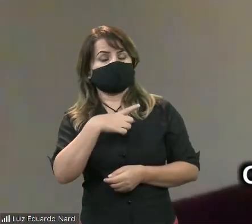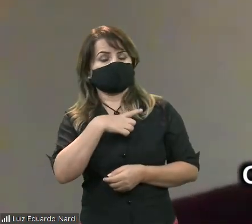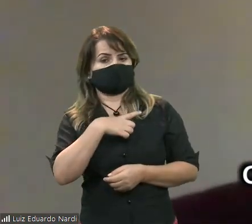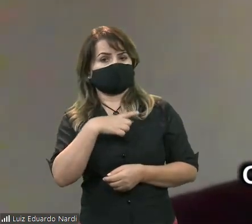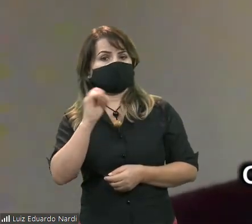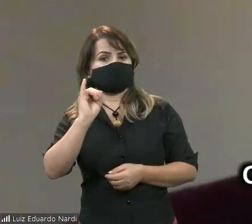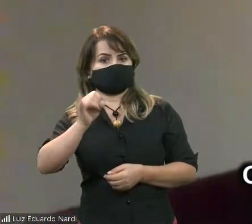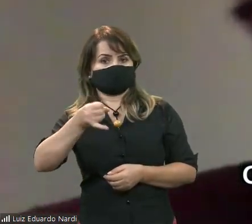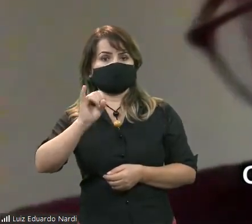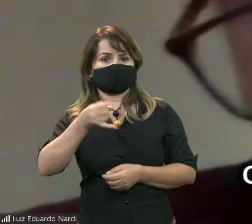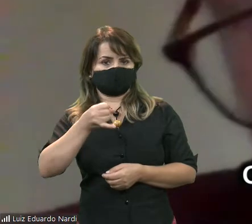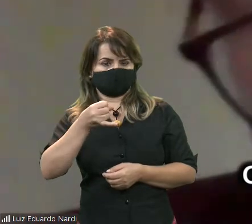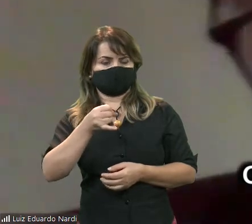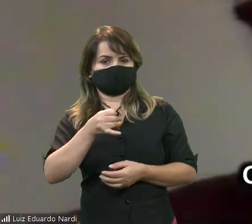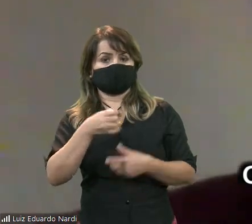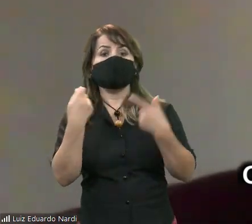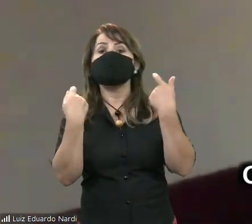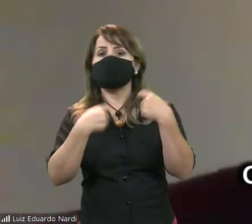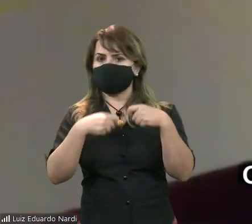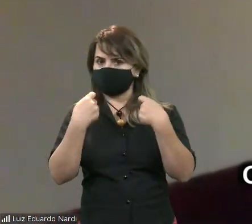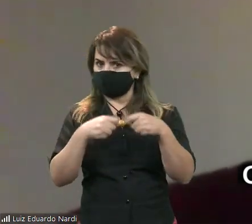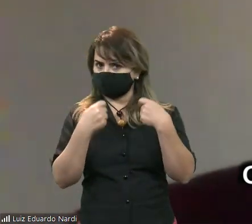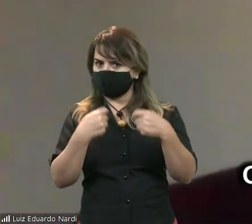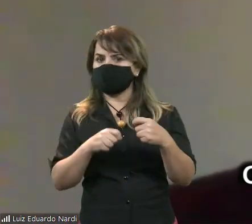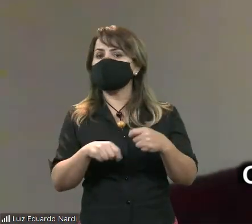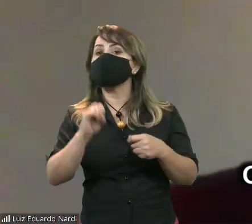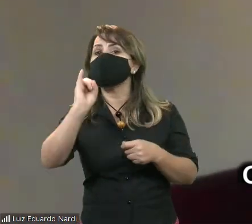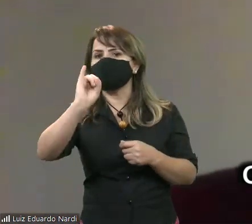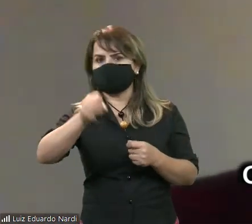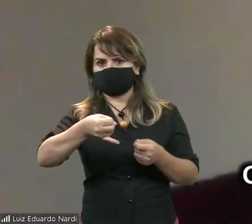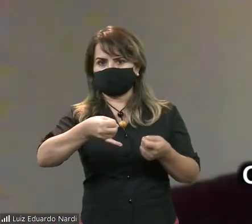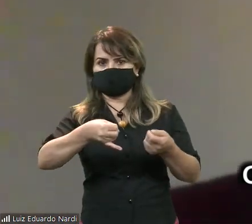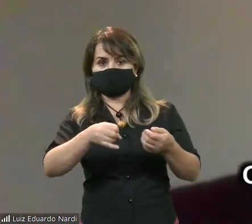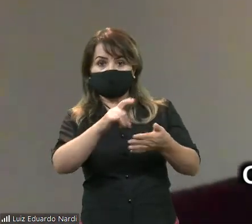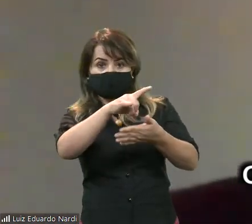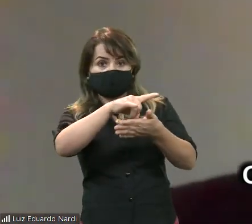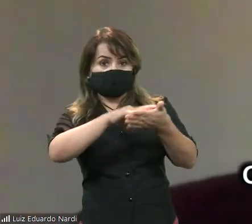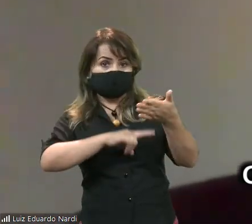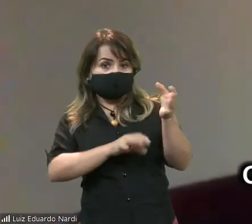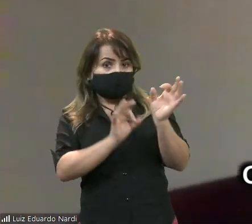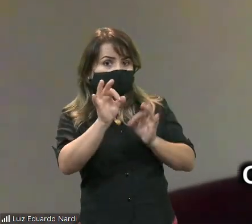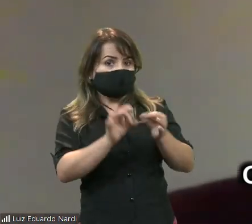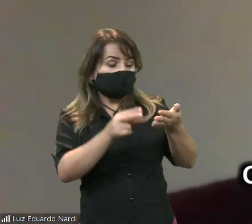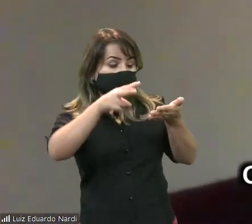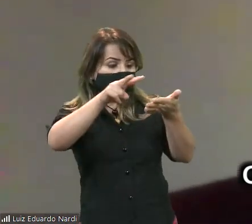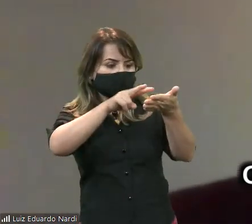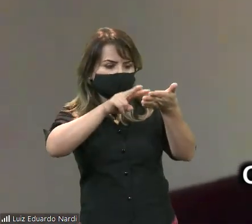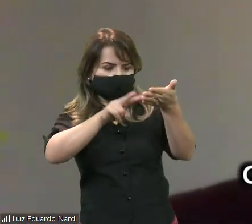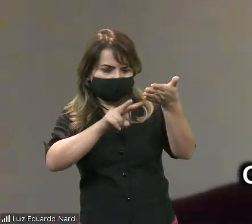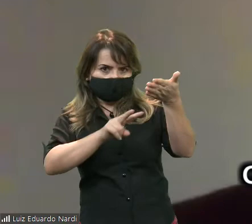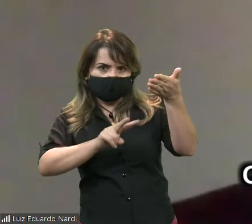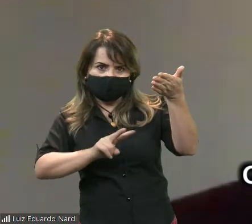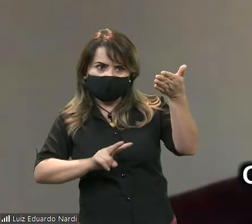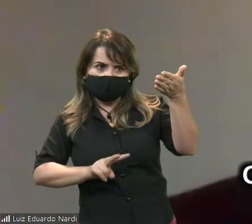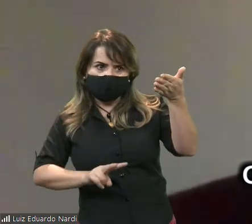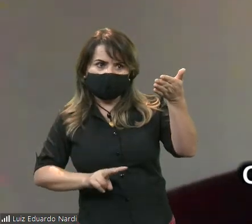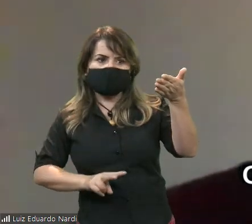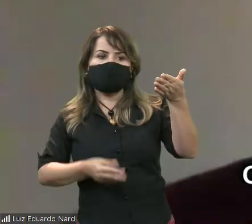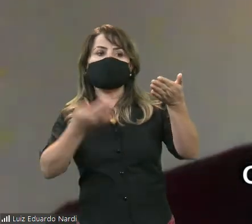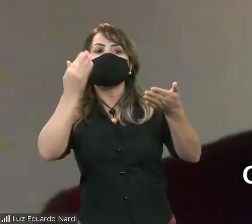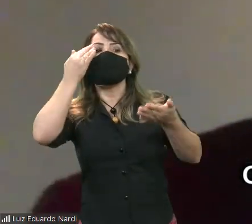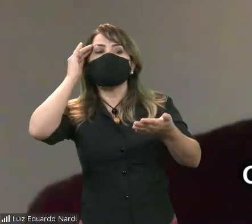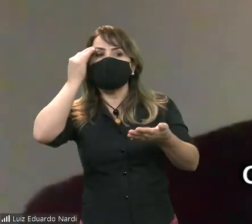temos sim que nos debruçarmos sobre o projeto para poder entender, ou senão